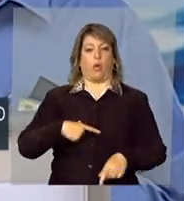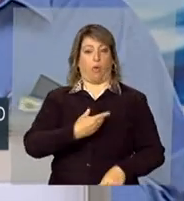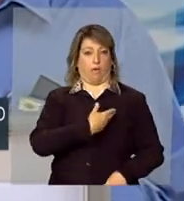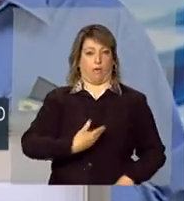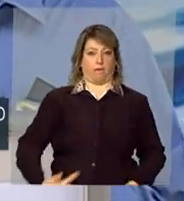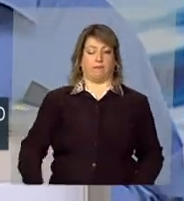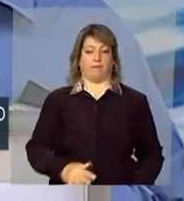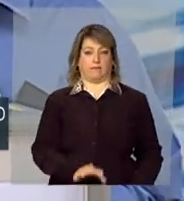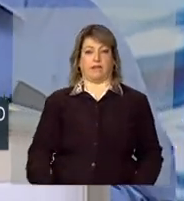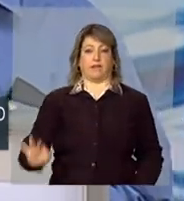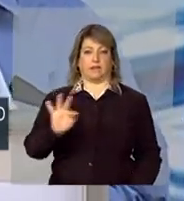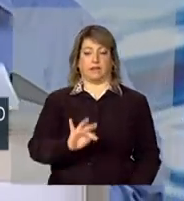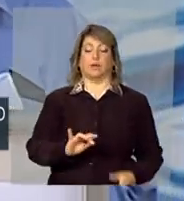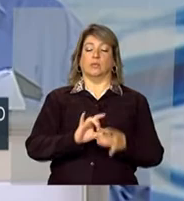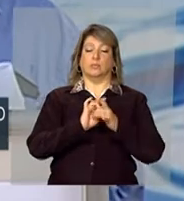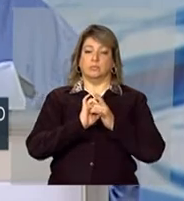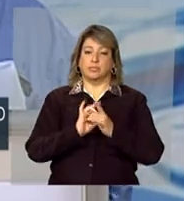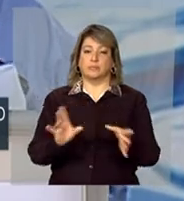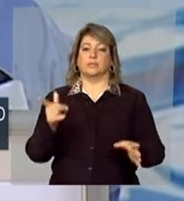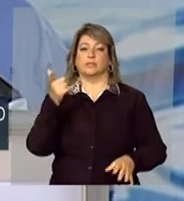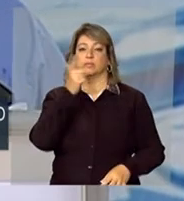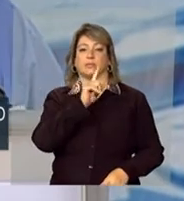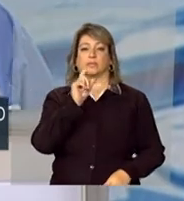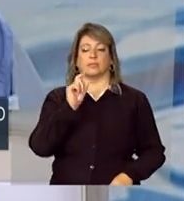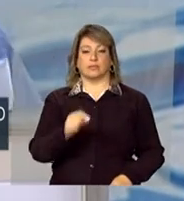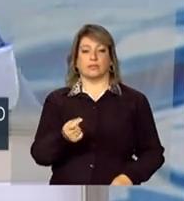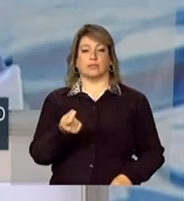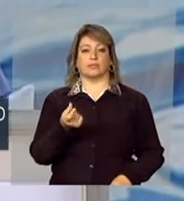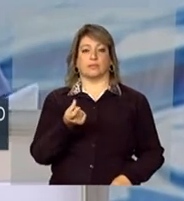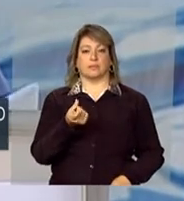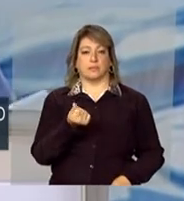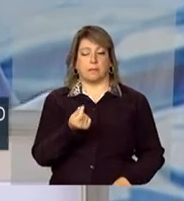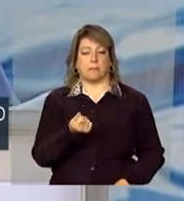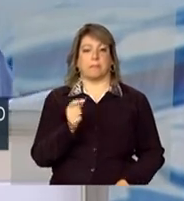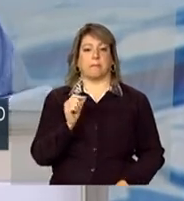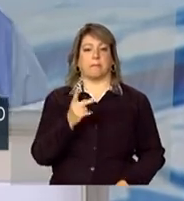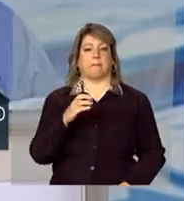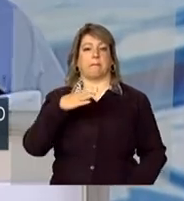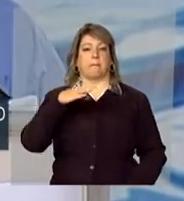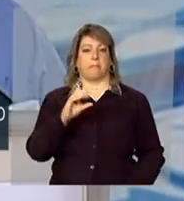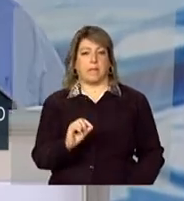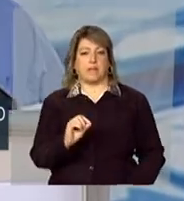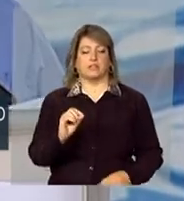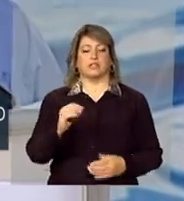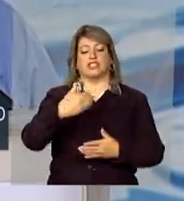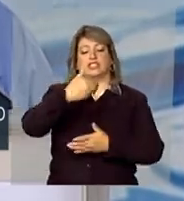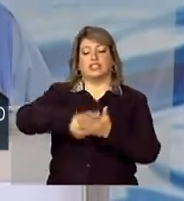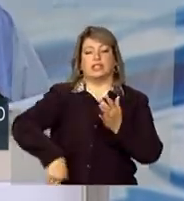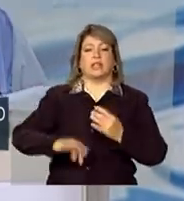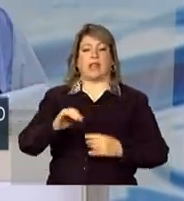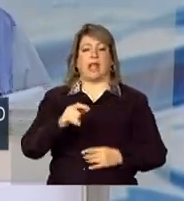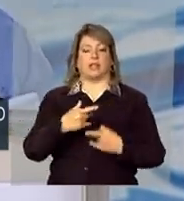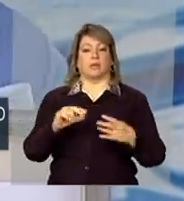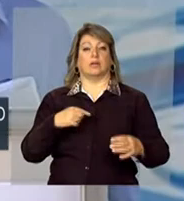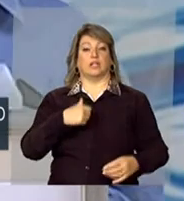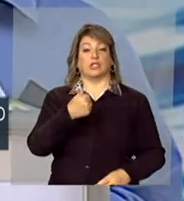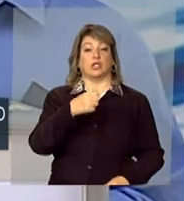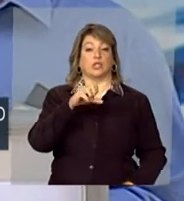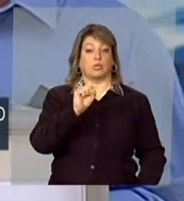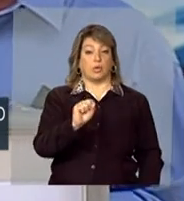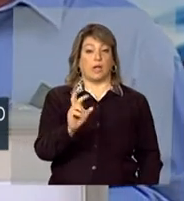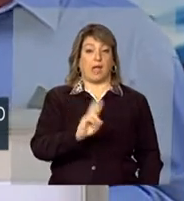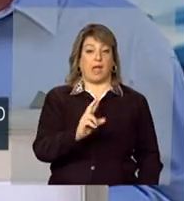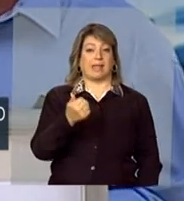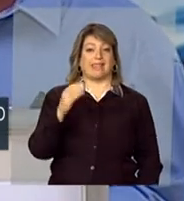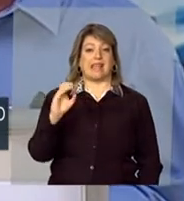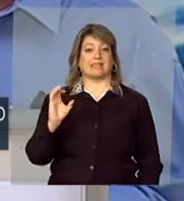federal disponibilizou a preço subsidiado, a preço de R$